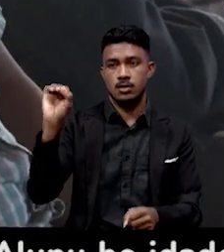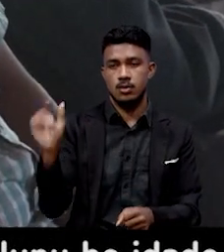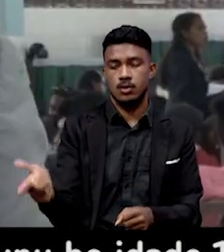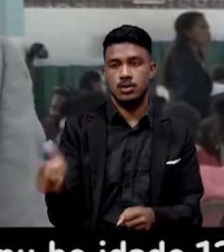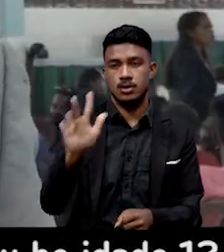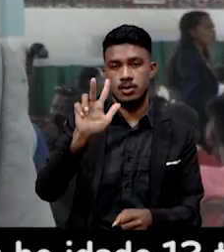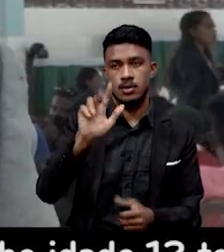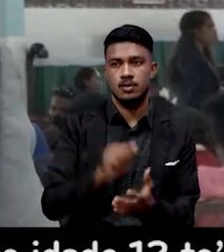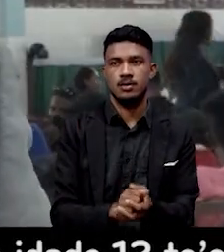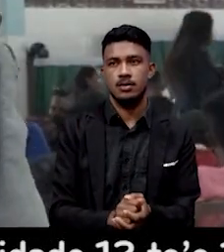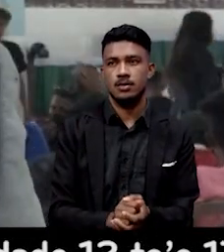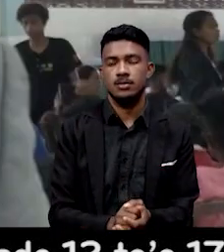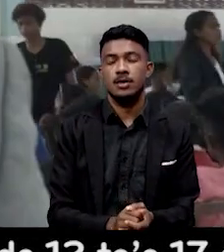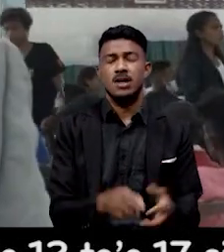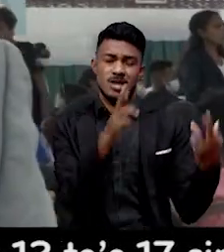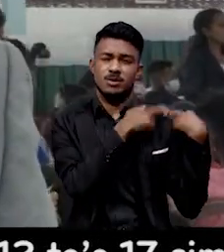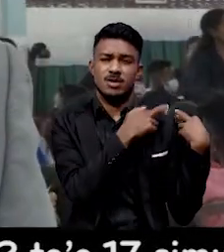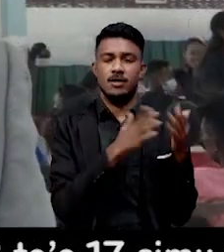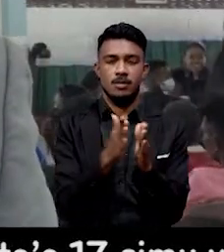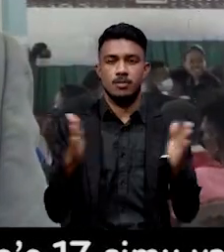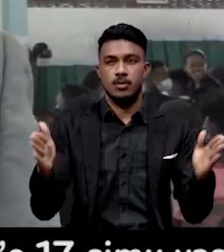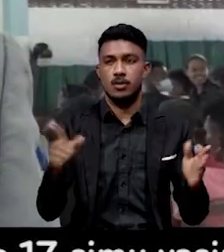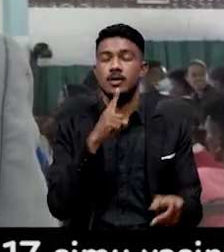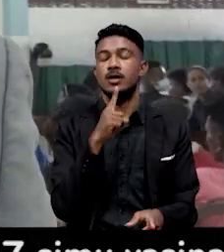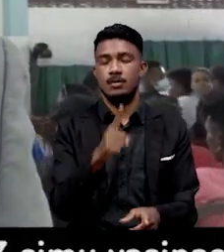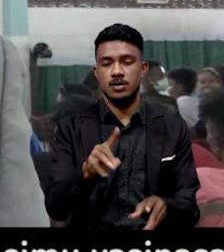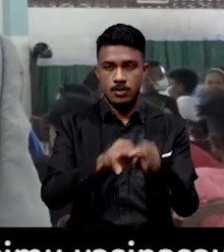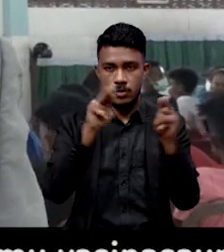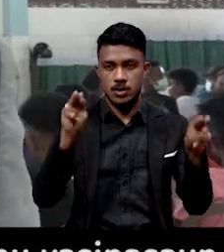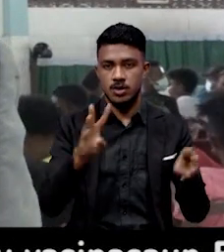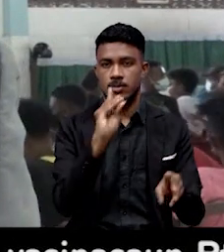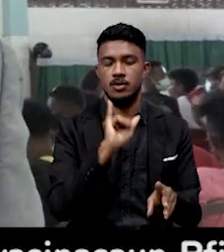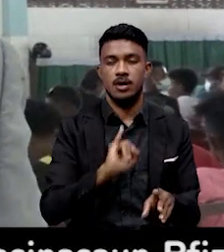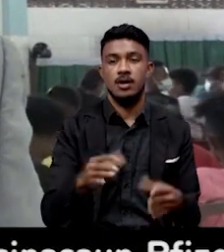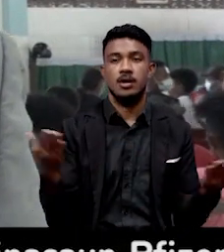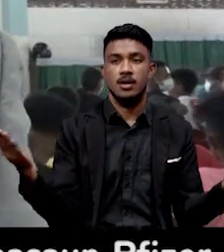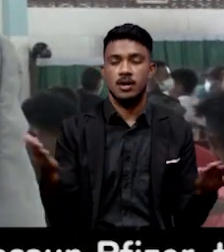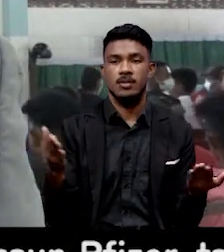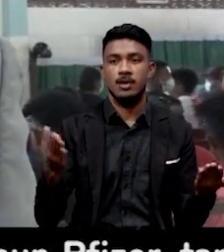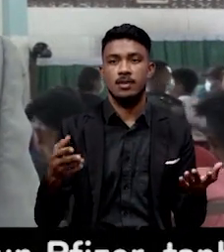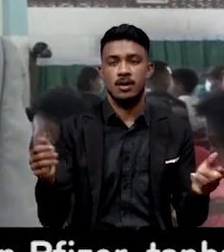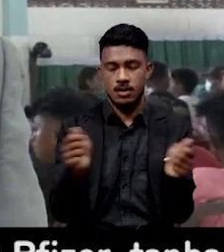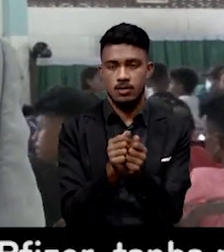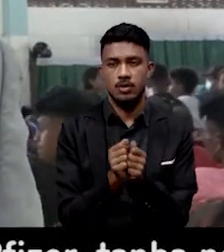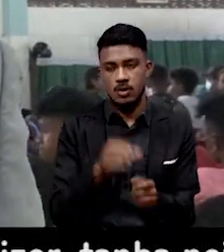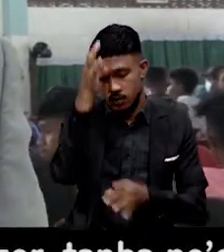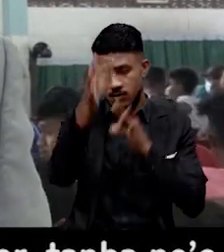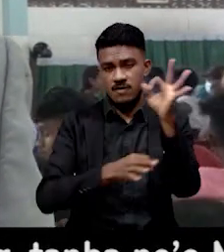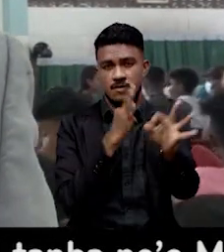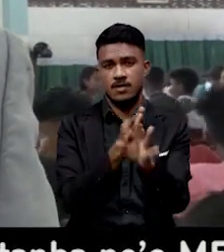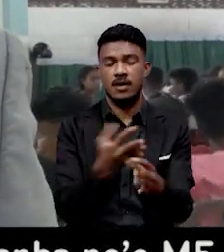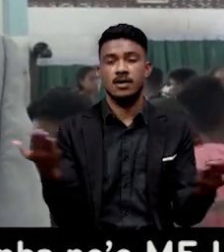resintolu. Ne responsabilidade ke bot tebes, mai ami ia município Díli, nebe ke centro, fiar nebe ke